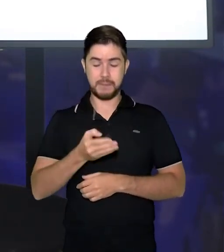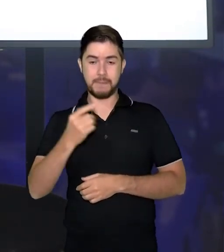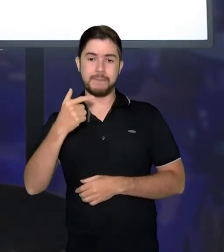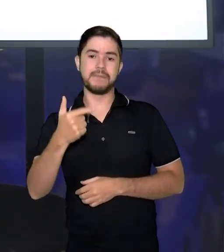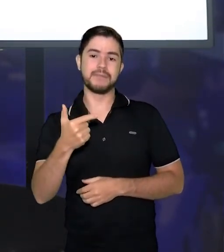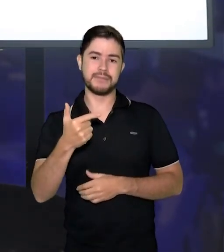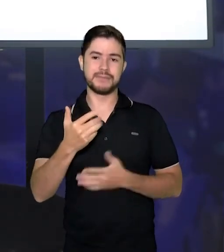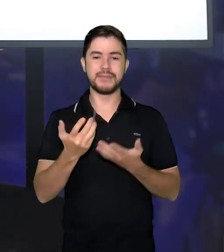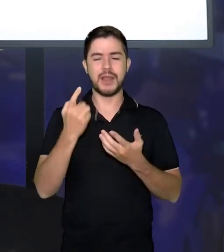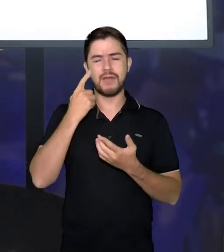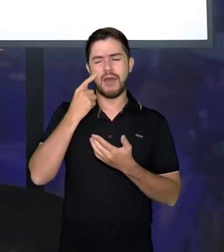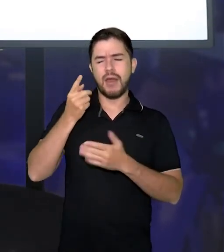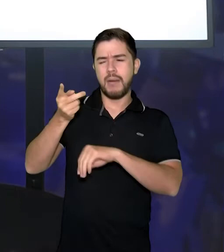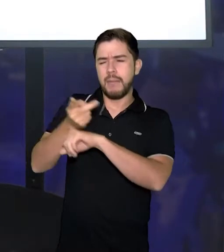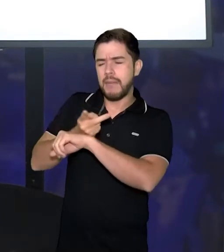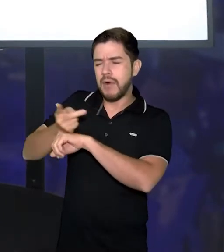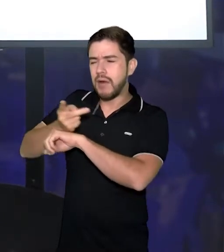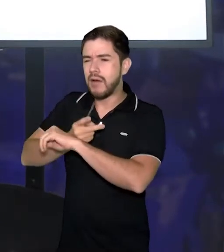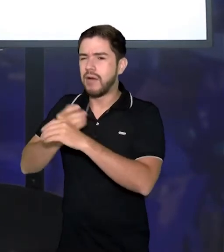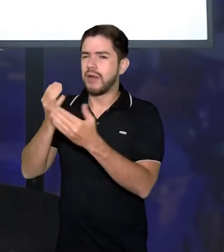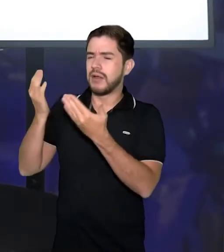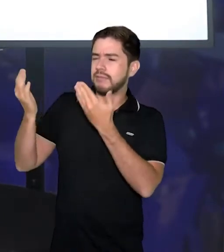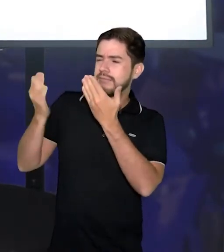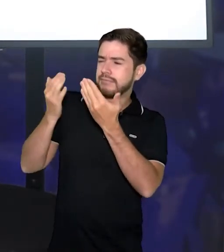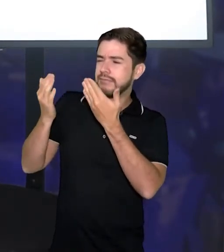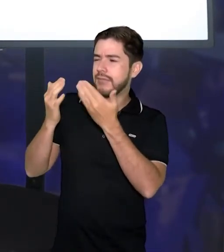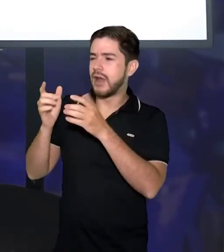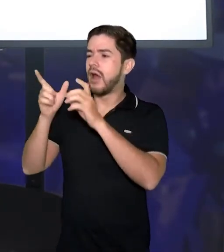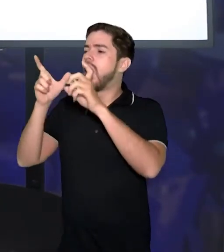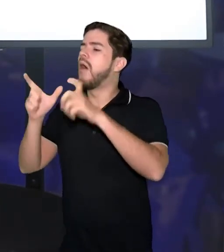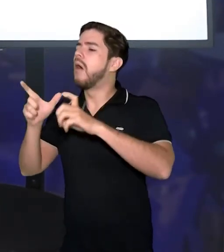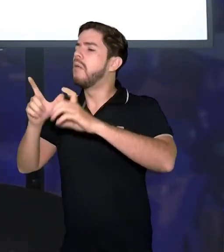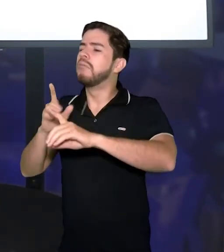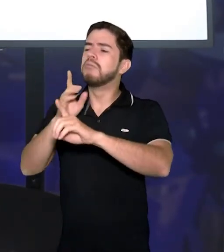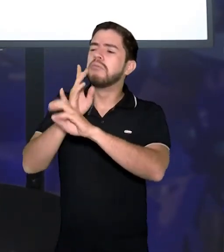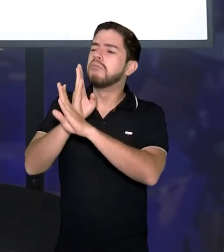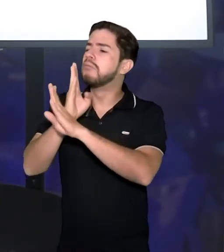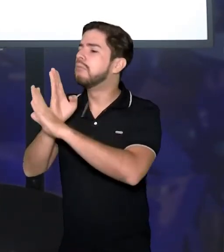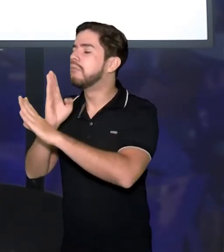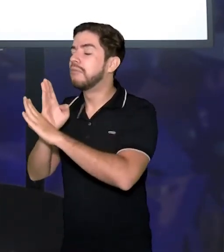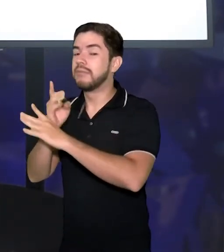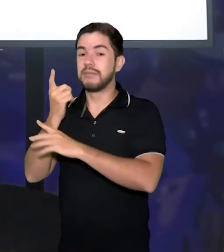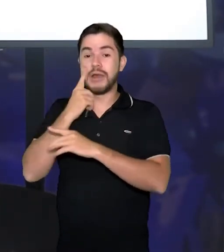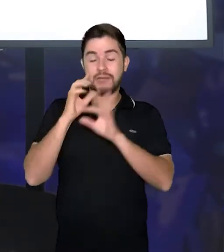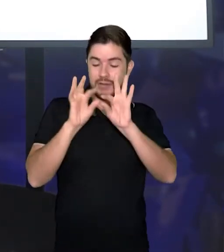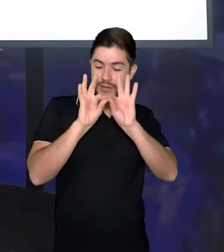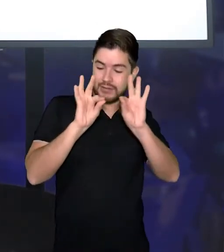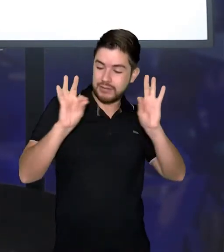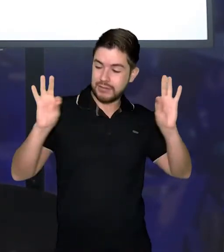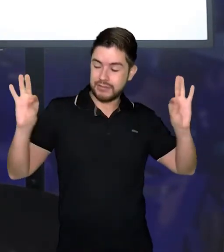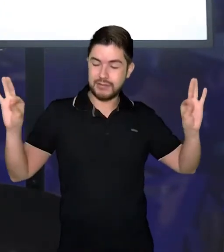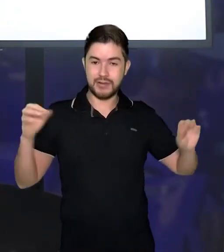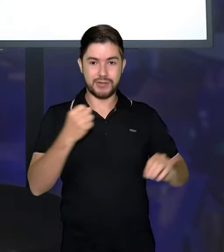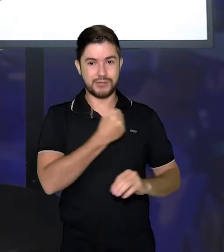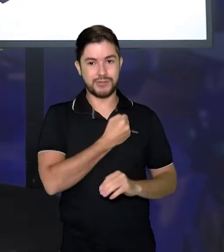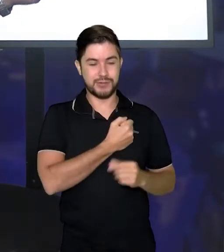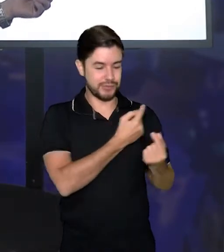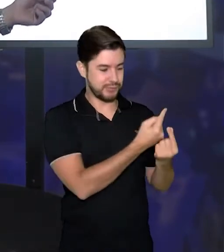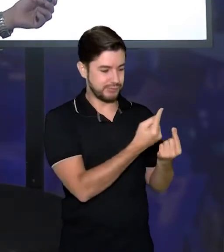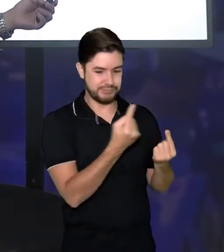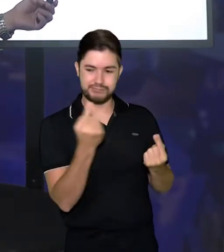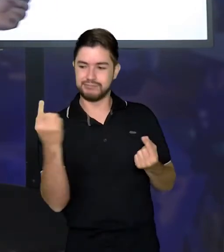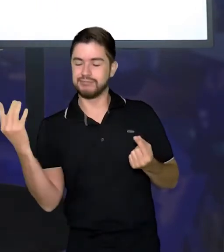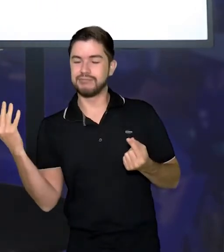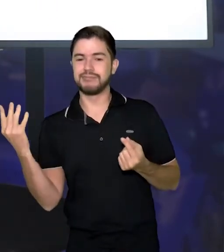E assim eu vou procurando, identificando, localizando os números decimais nessa reta. Ora, o que é